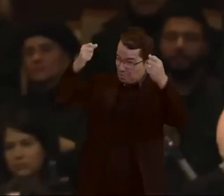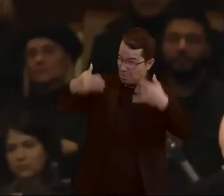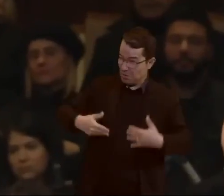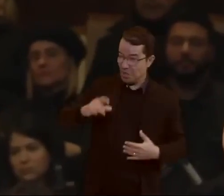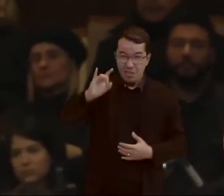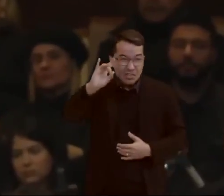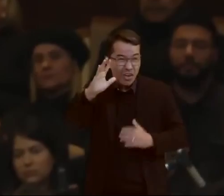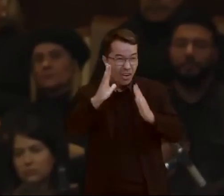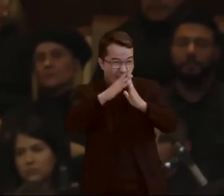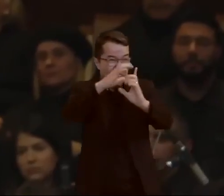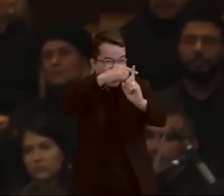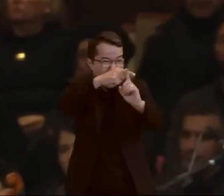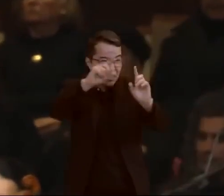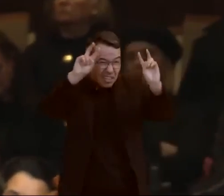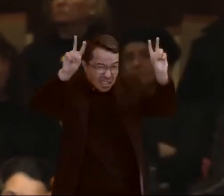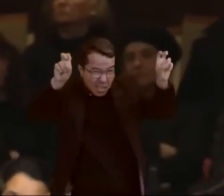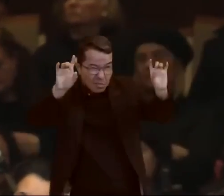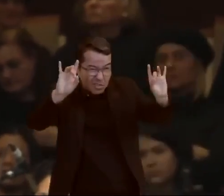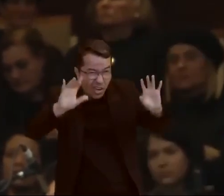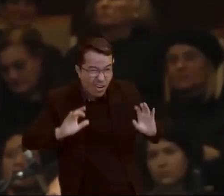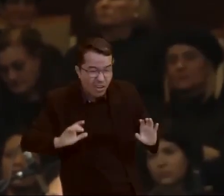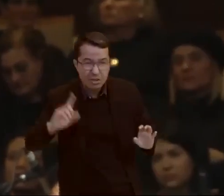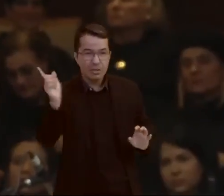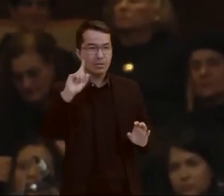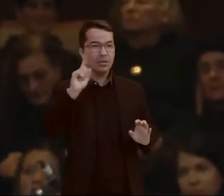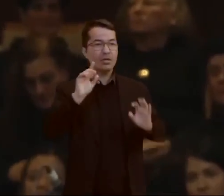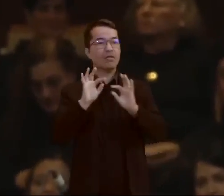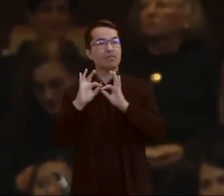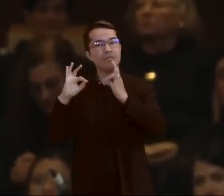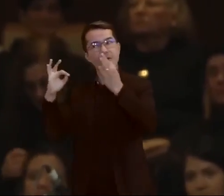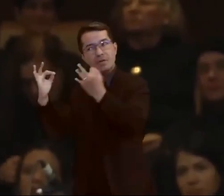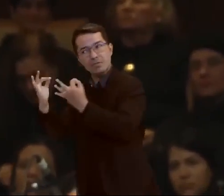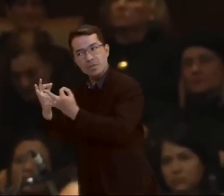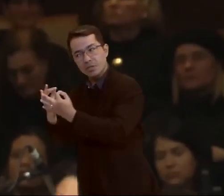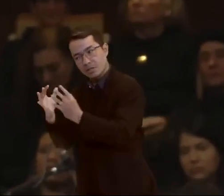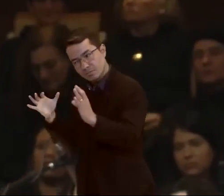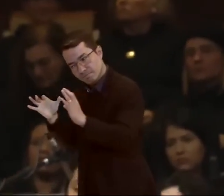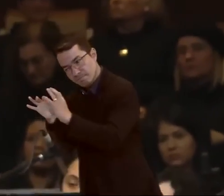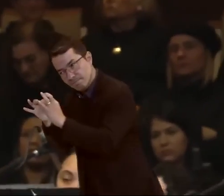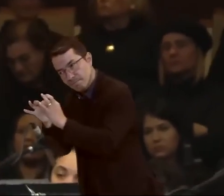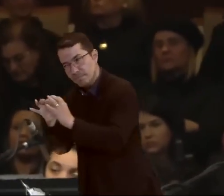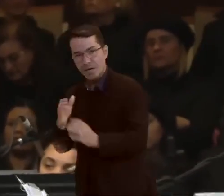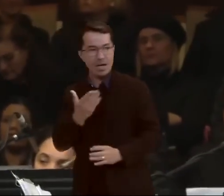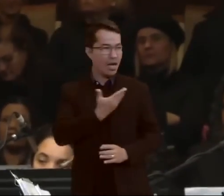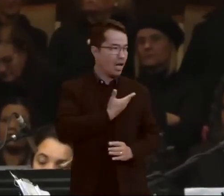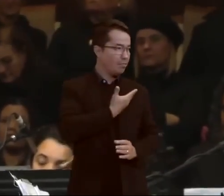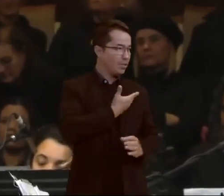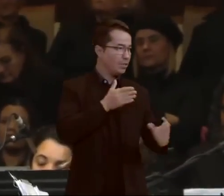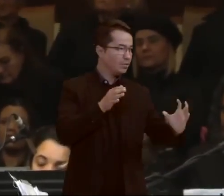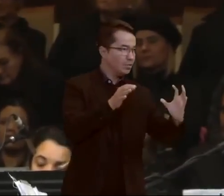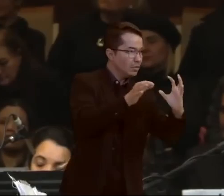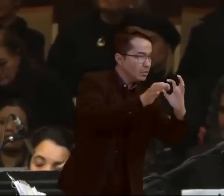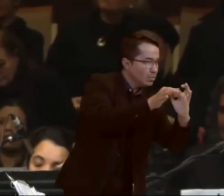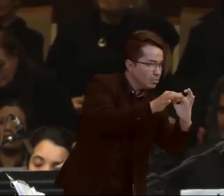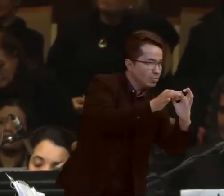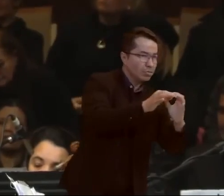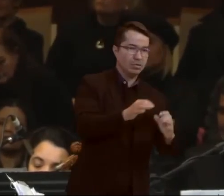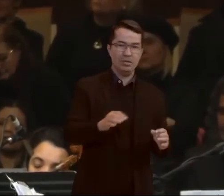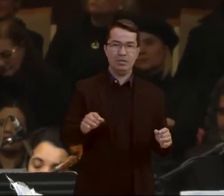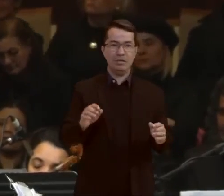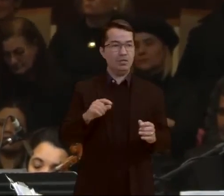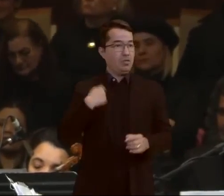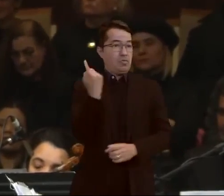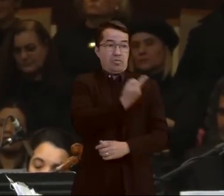de família, está falando de vínculos. Você não vai conseguir fazer grandes relacionamentos se você não aprender a